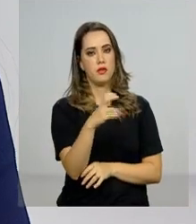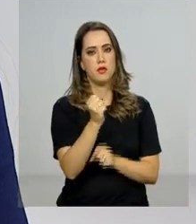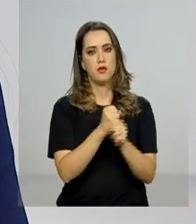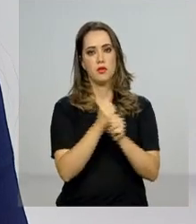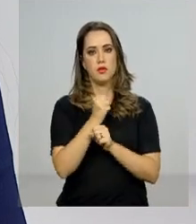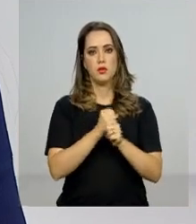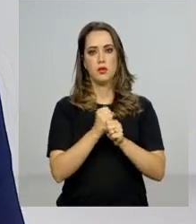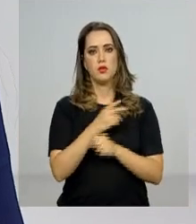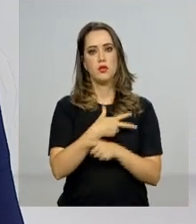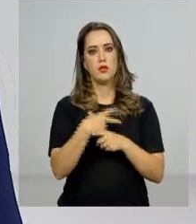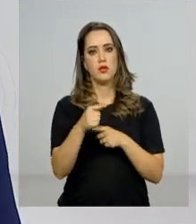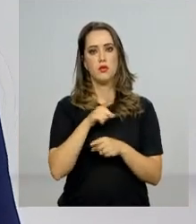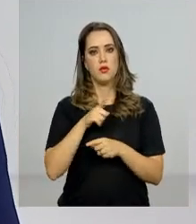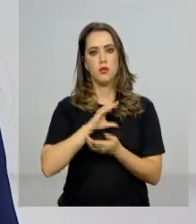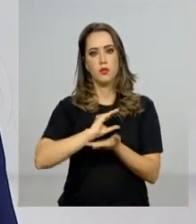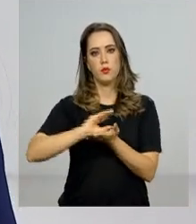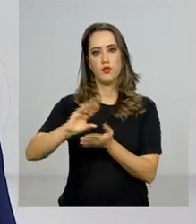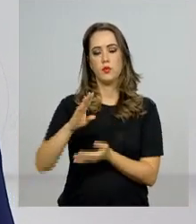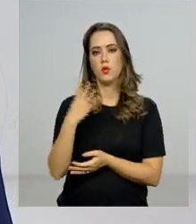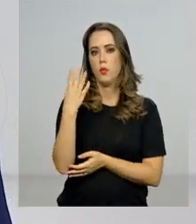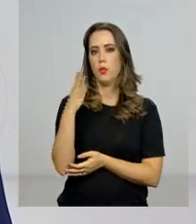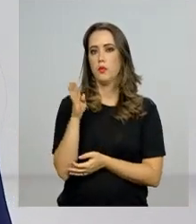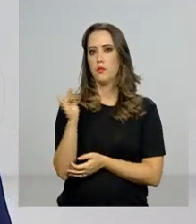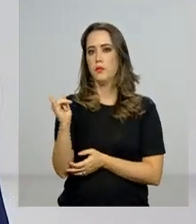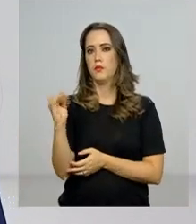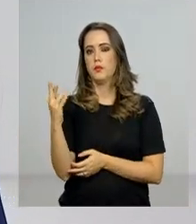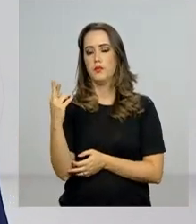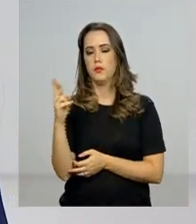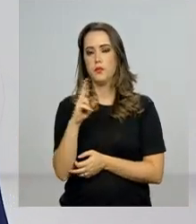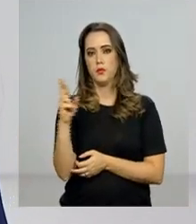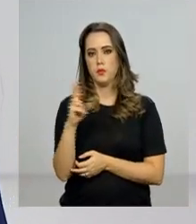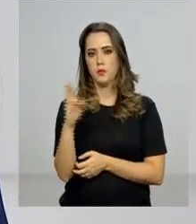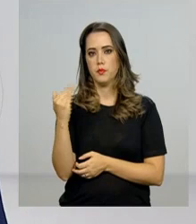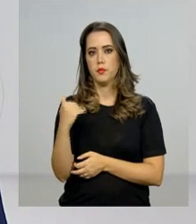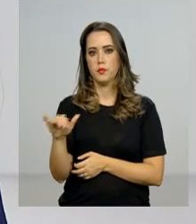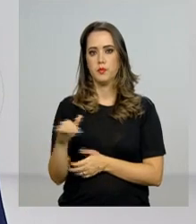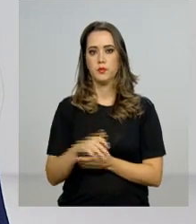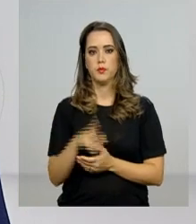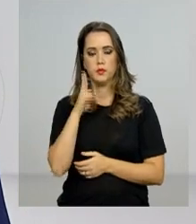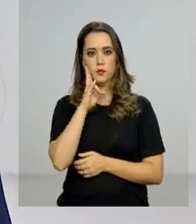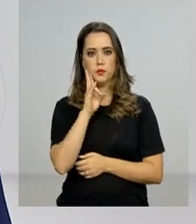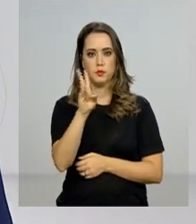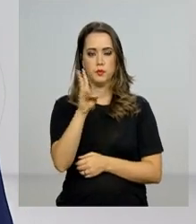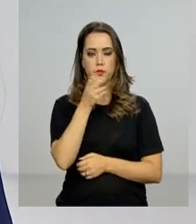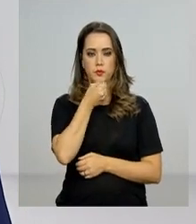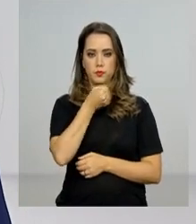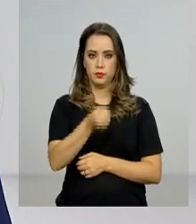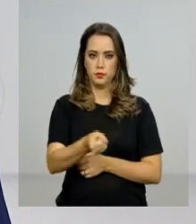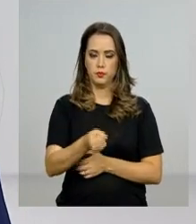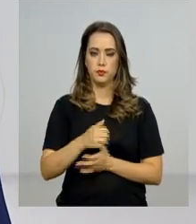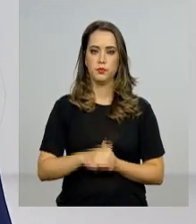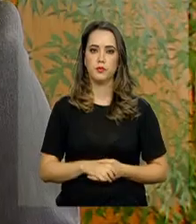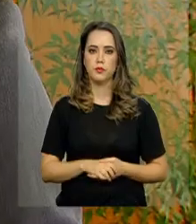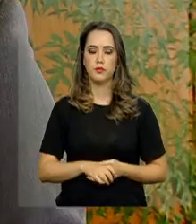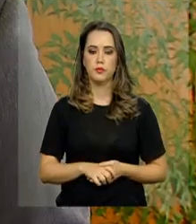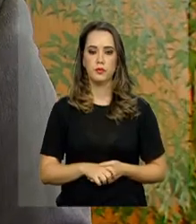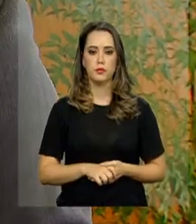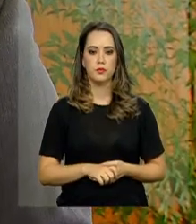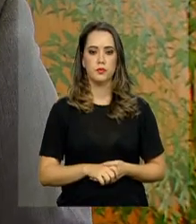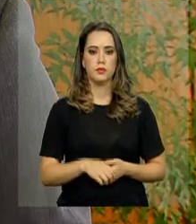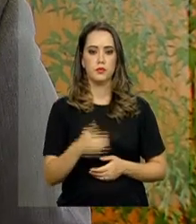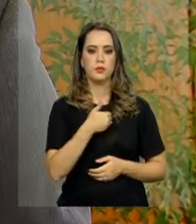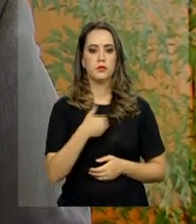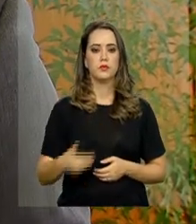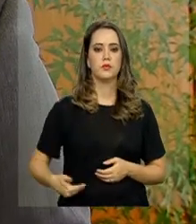e o vencedor terá que investir cerca de 4 bilhões e meio de reais acompanhe a entrevista o